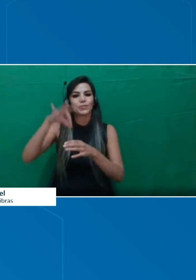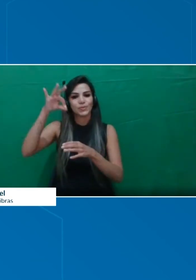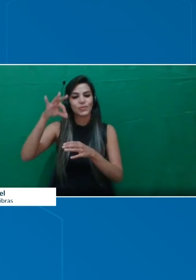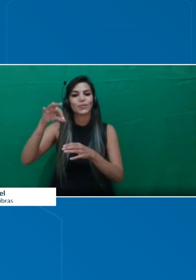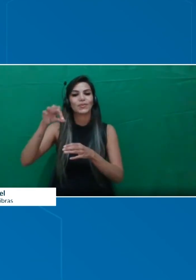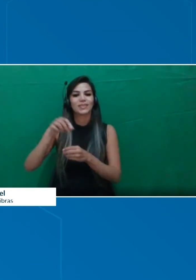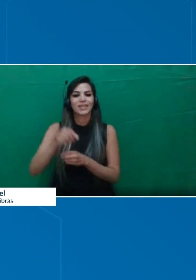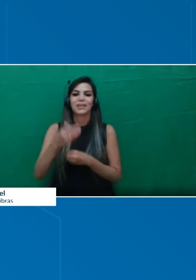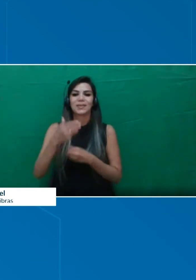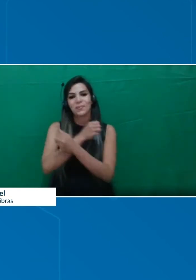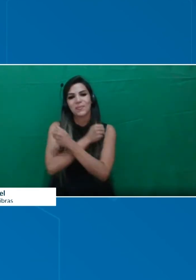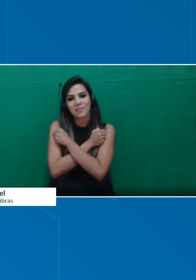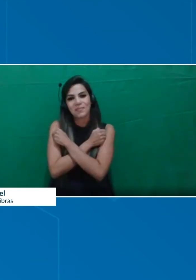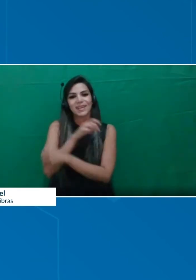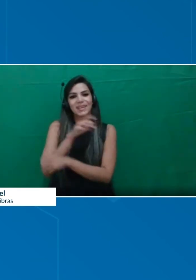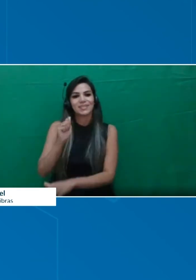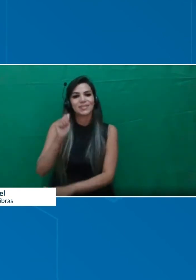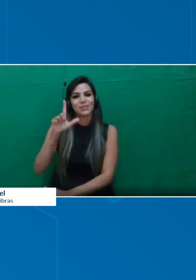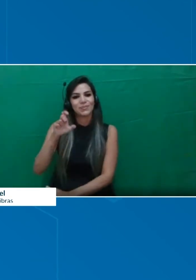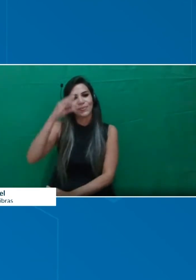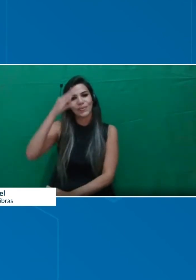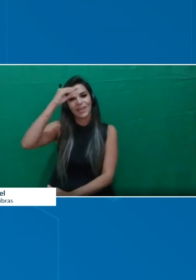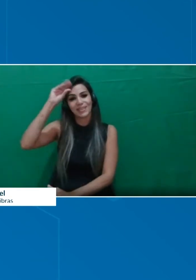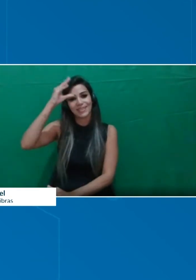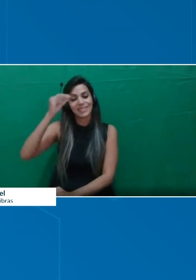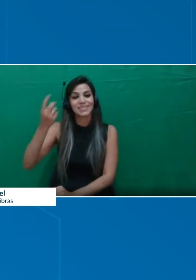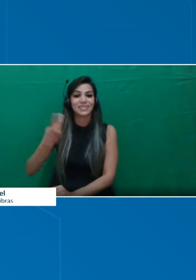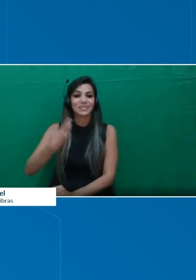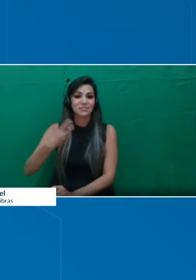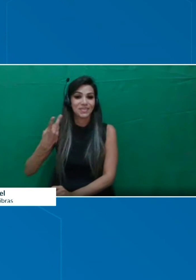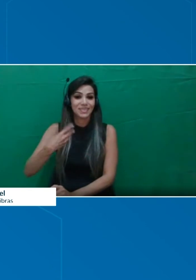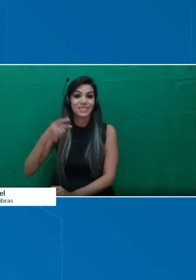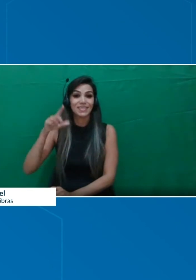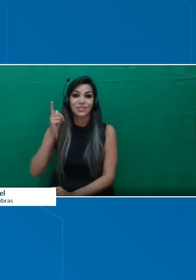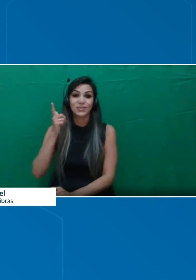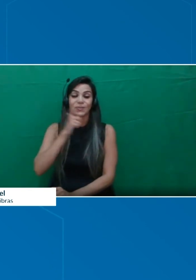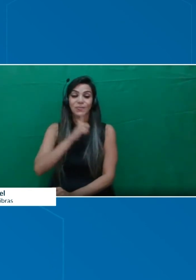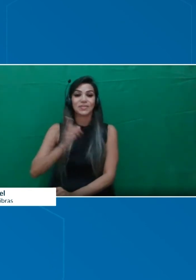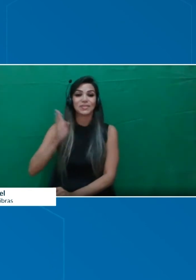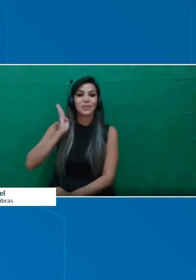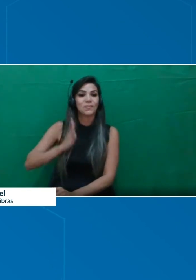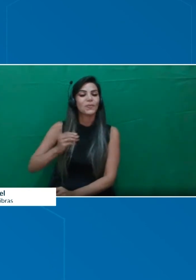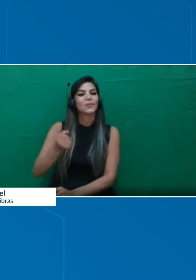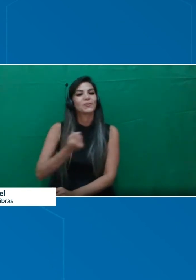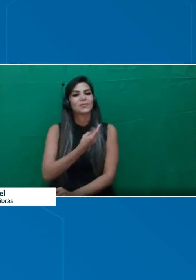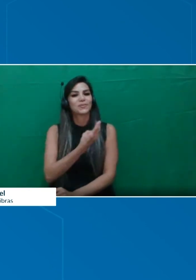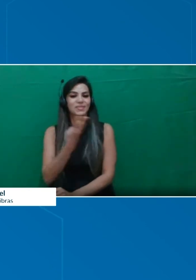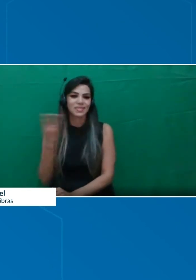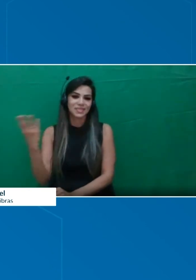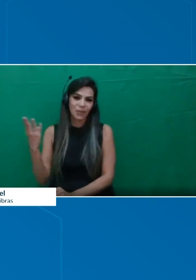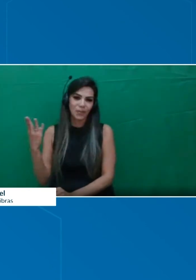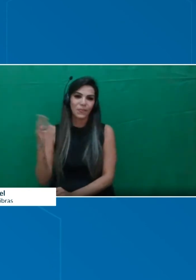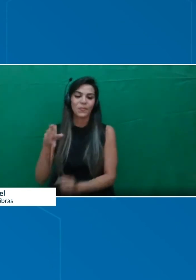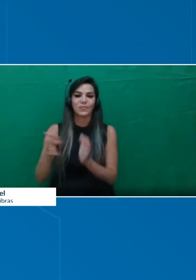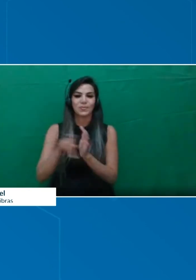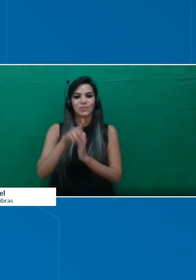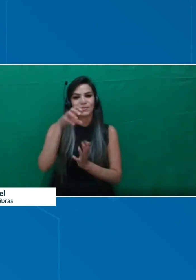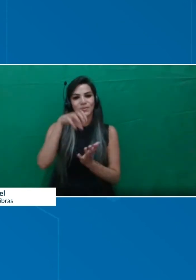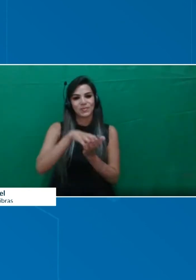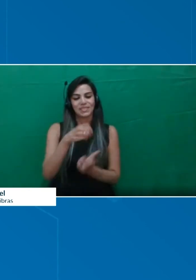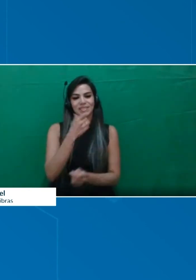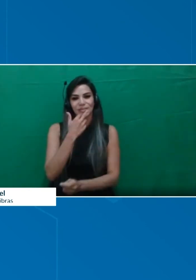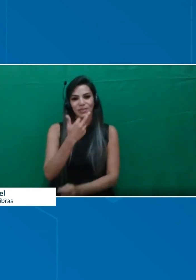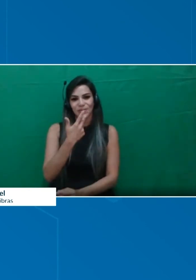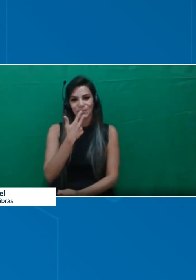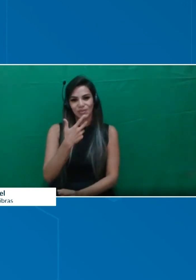proposta indecente para ele, de que a gente sorteasse algumas bolsas nos cursos de língua lá do Centro de Línguas da Faculdade de Letras.